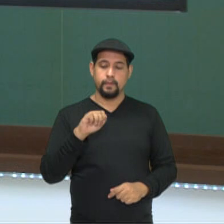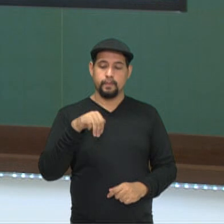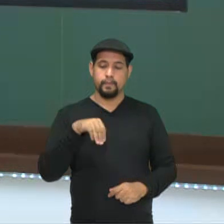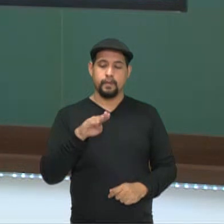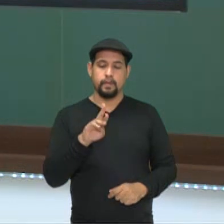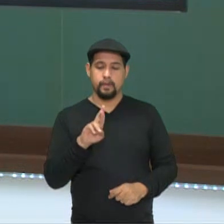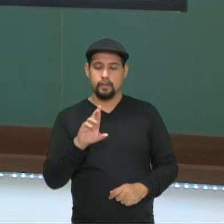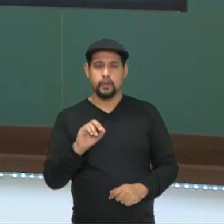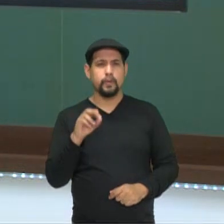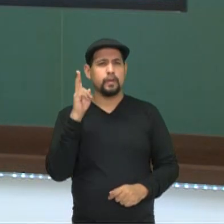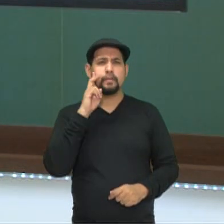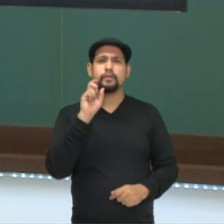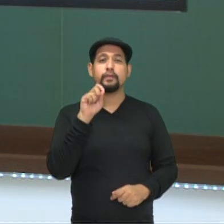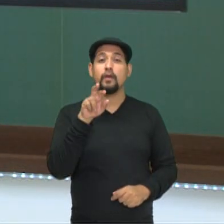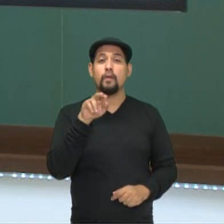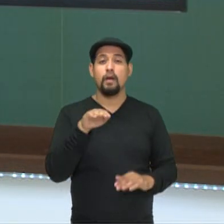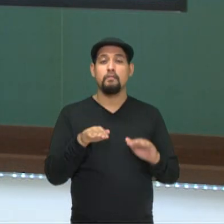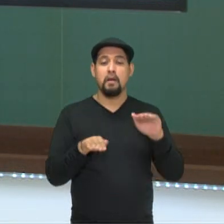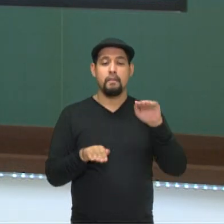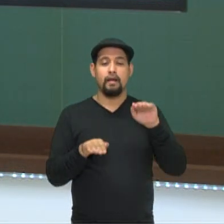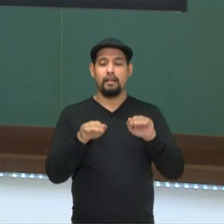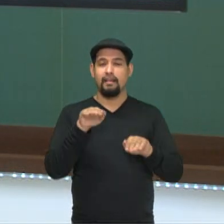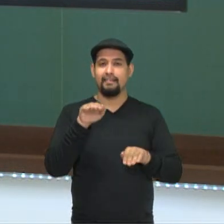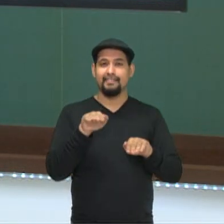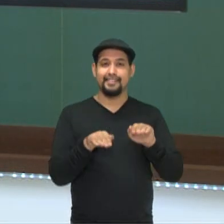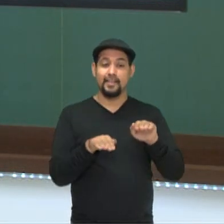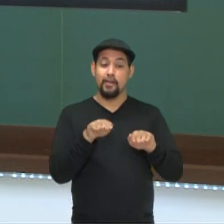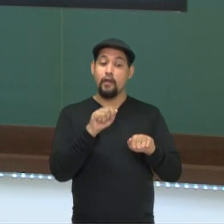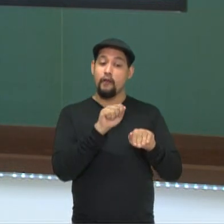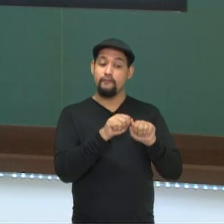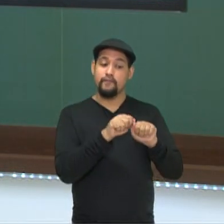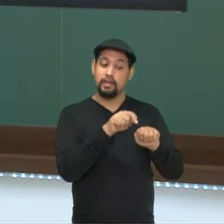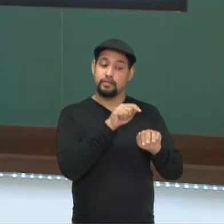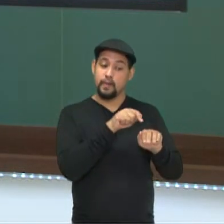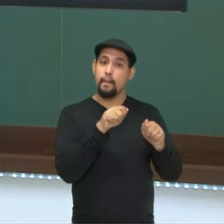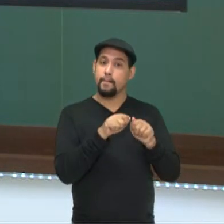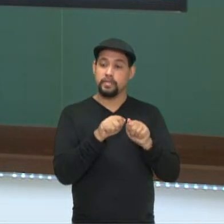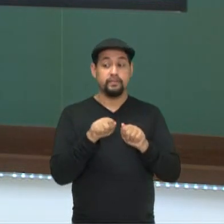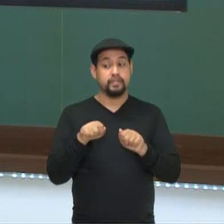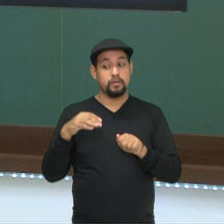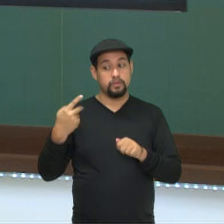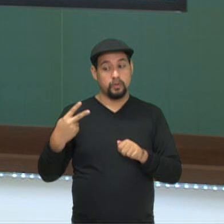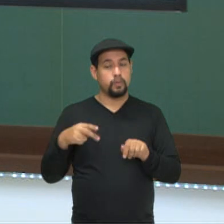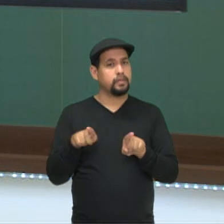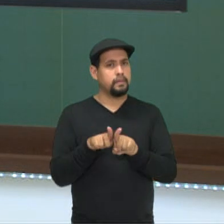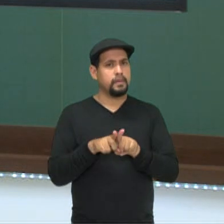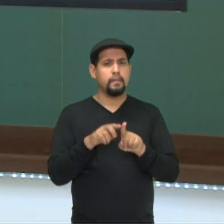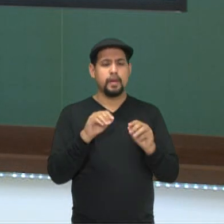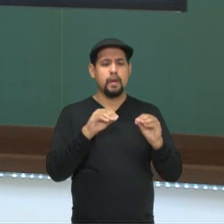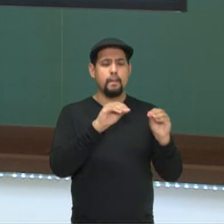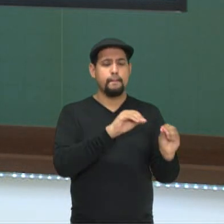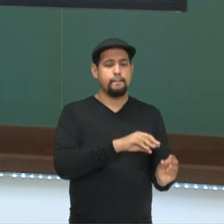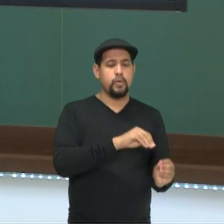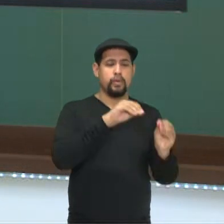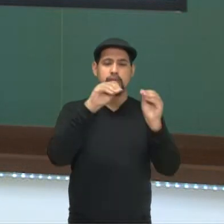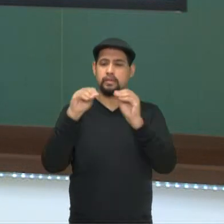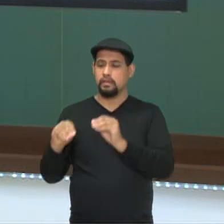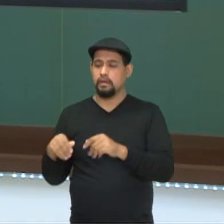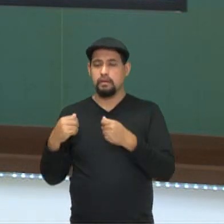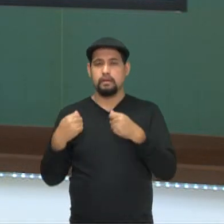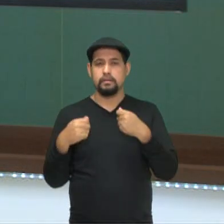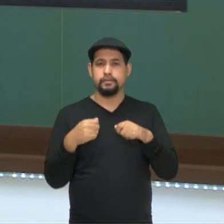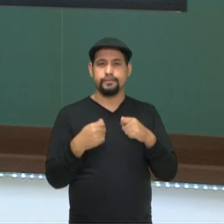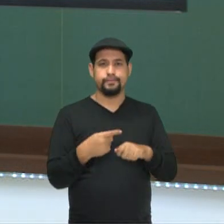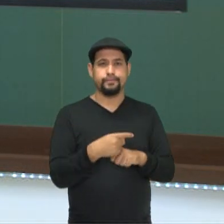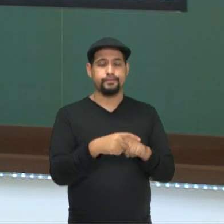Lembrando que aquelas fora da balança né o que eu faço no primeiro eu lembro eu faço no segundo então para esse cara pular para lá eu teria que subtrair